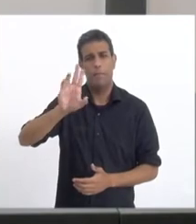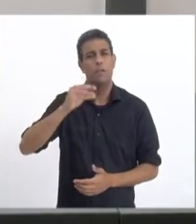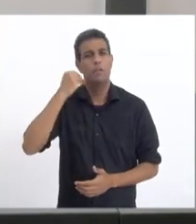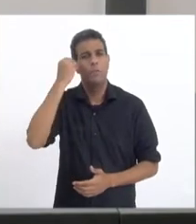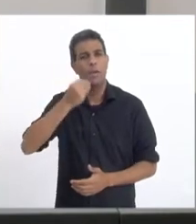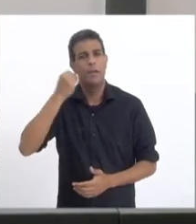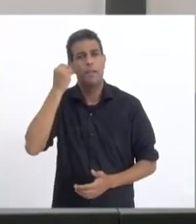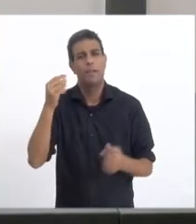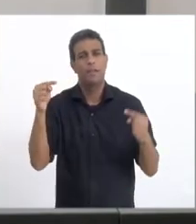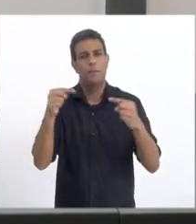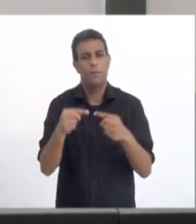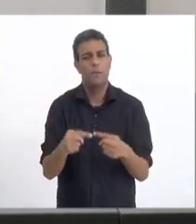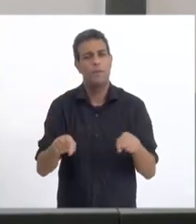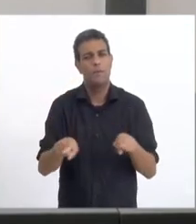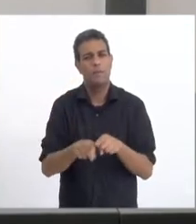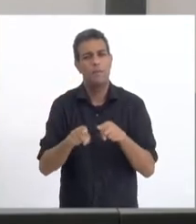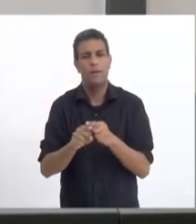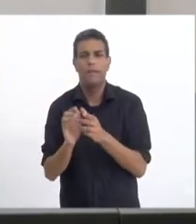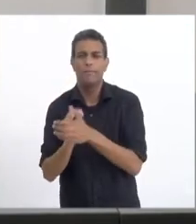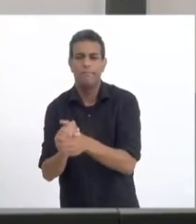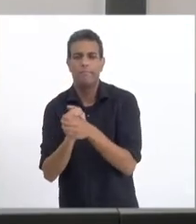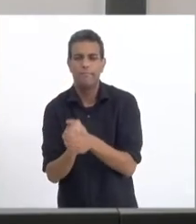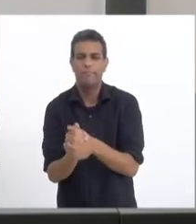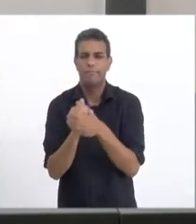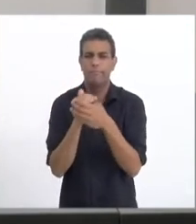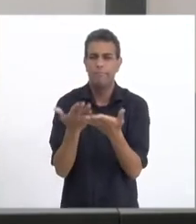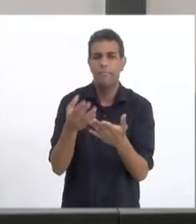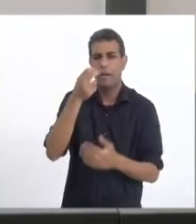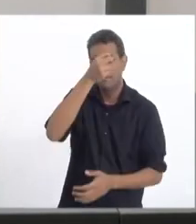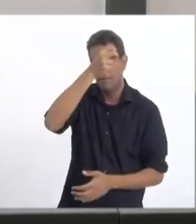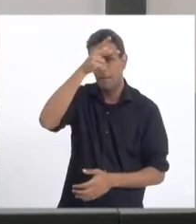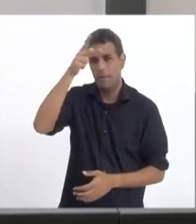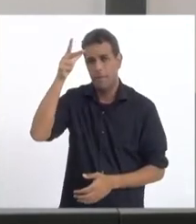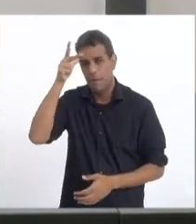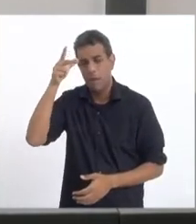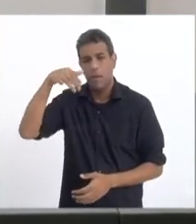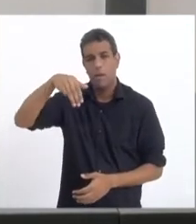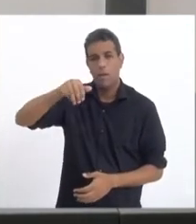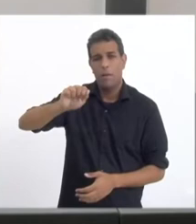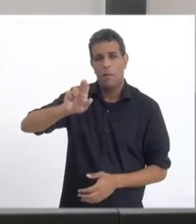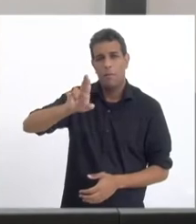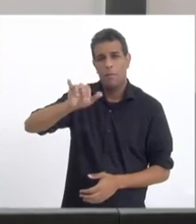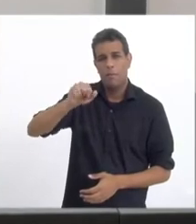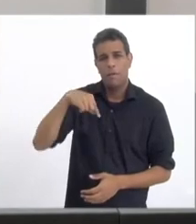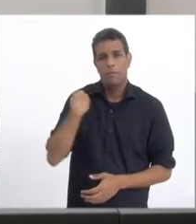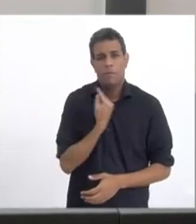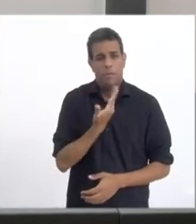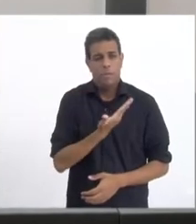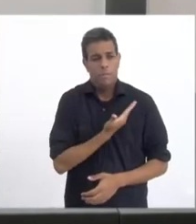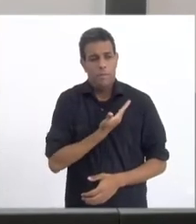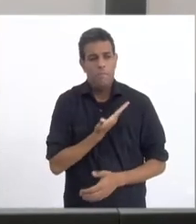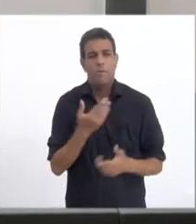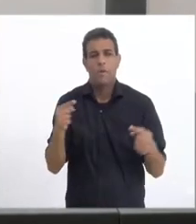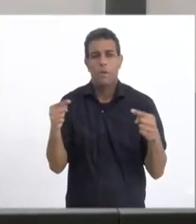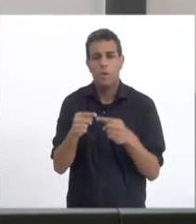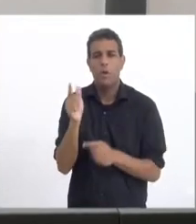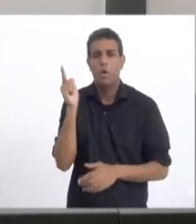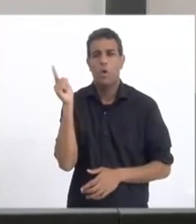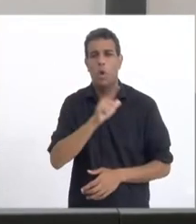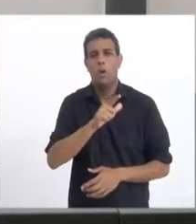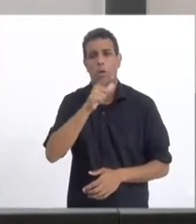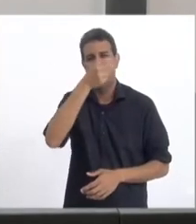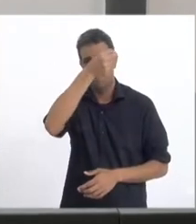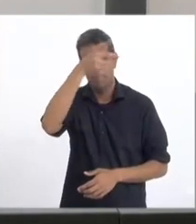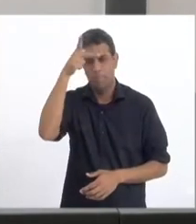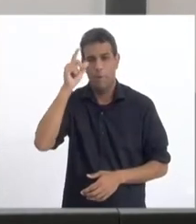explanação. Inclusive, mando um abraço para a nossa prefeita, Marina Modelo, era nossa colega de parlamento, ganhou a eleição, estou no prefeito